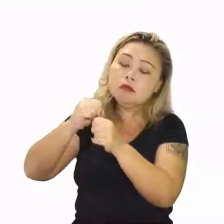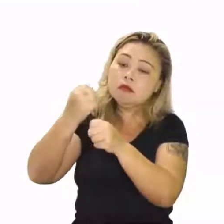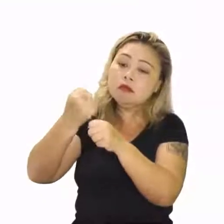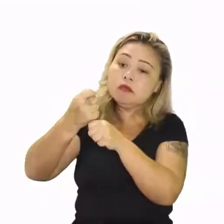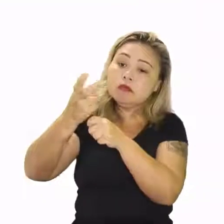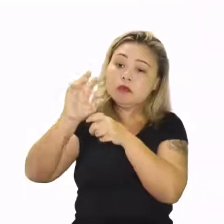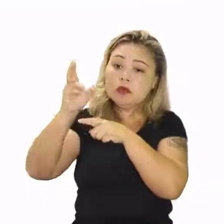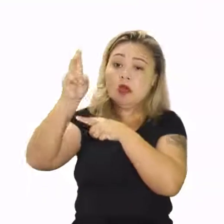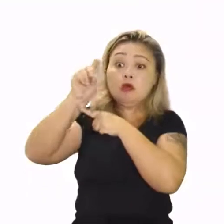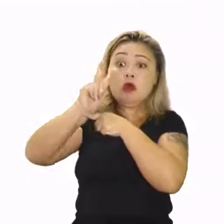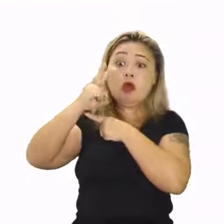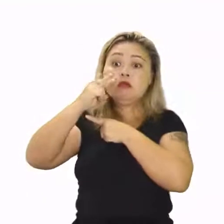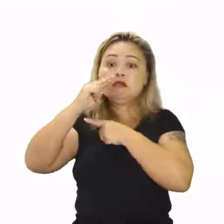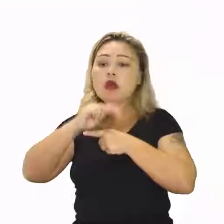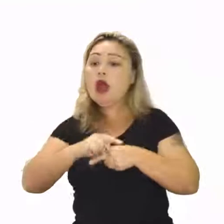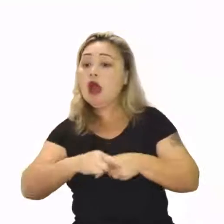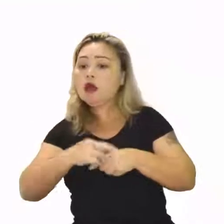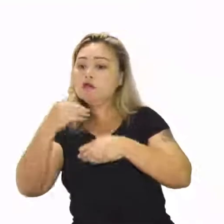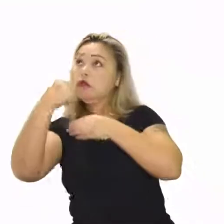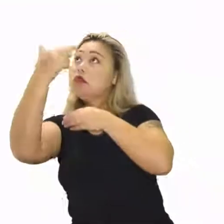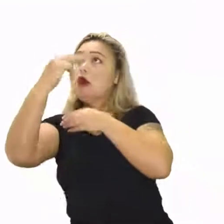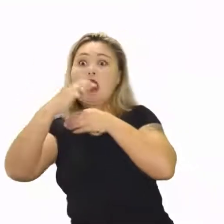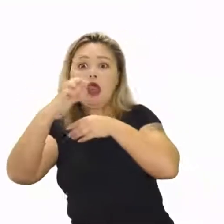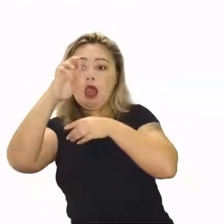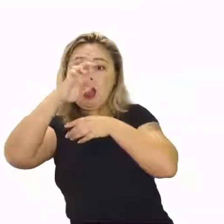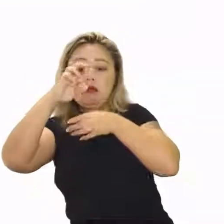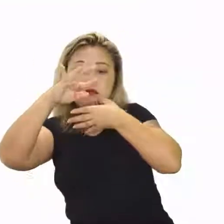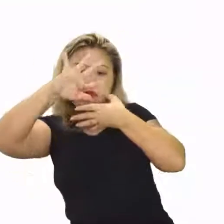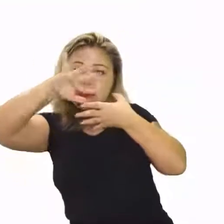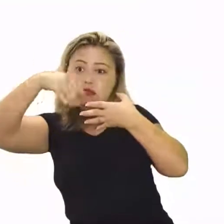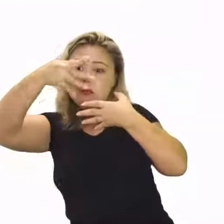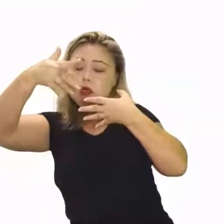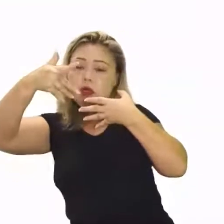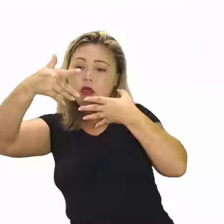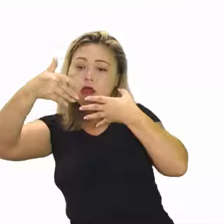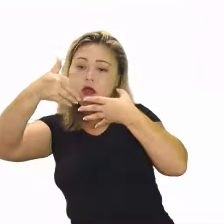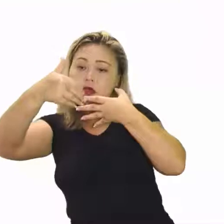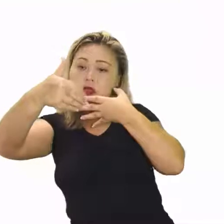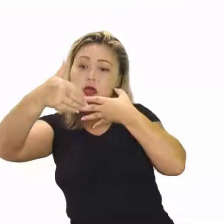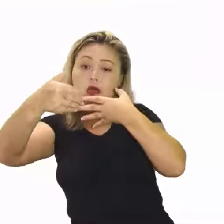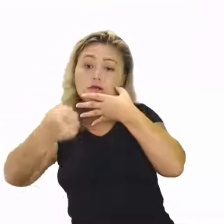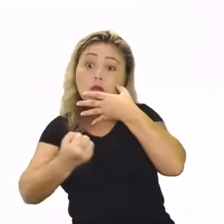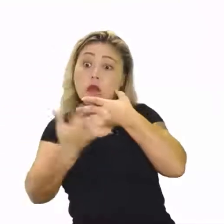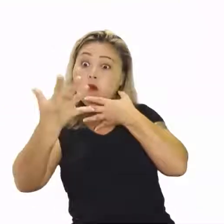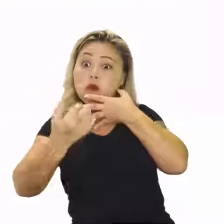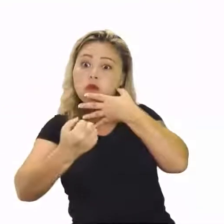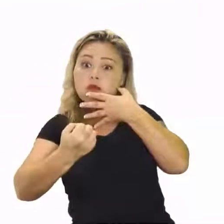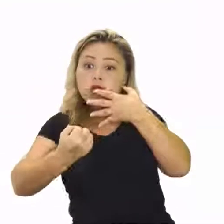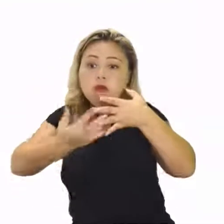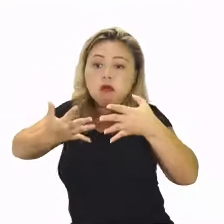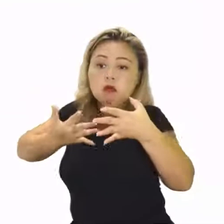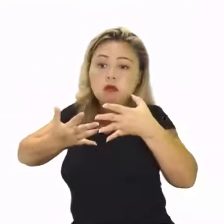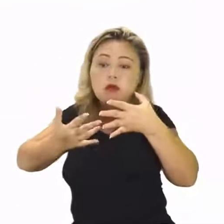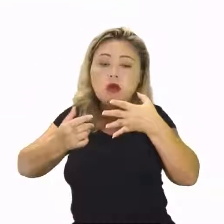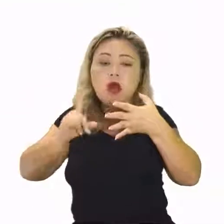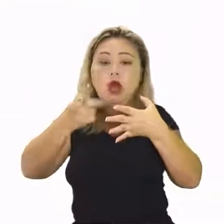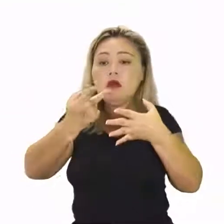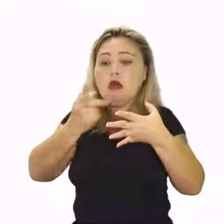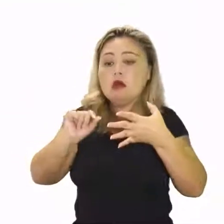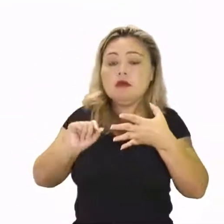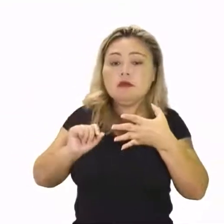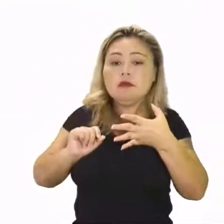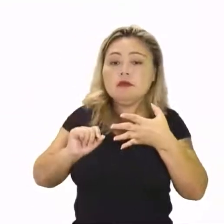de vigilância, alambrados e zonas minadas. Então eles vão